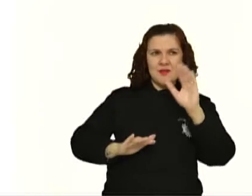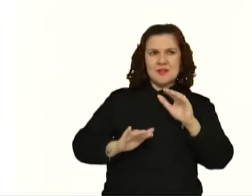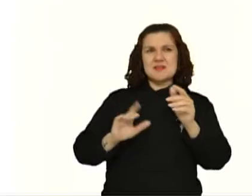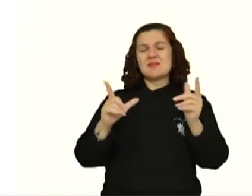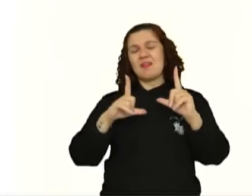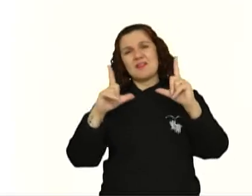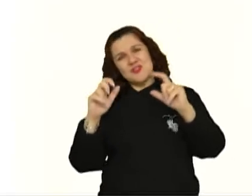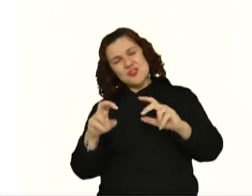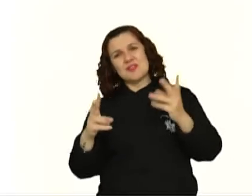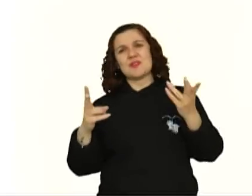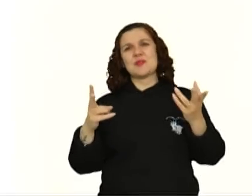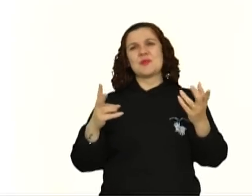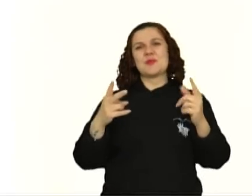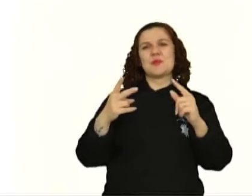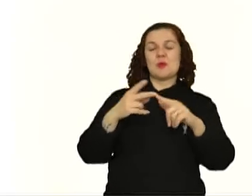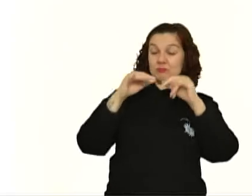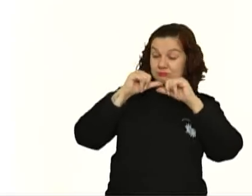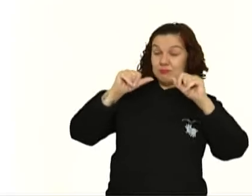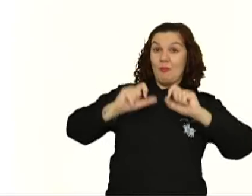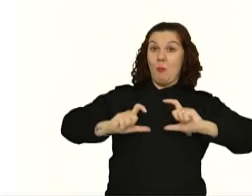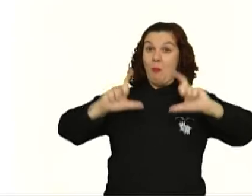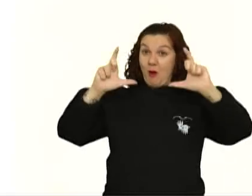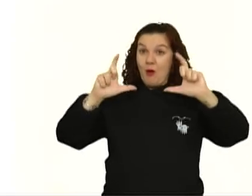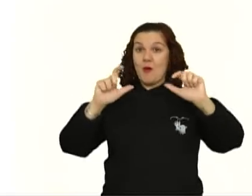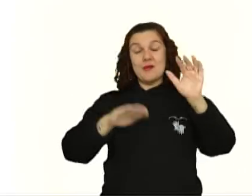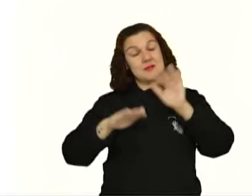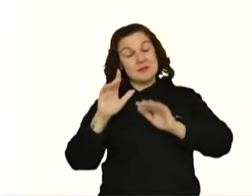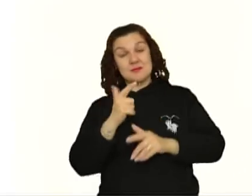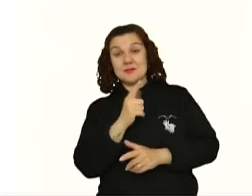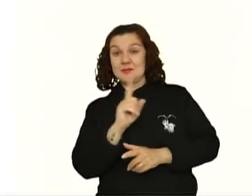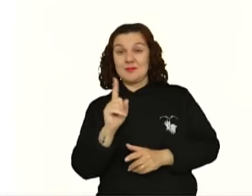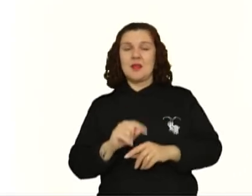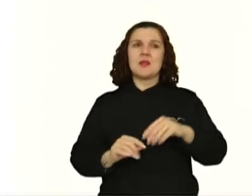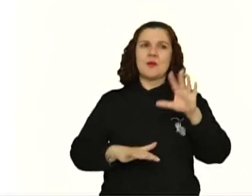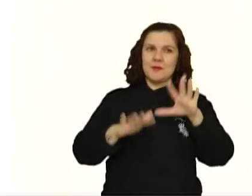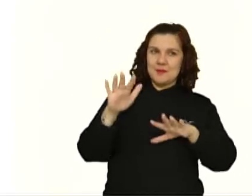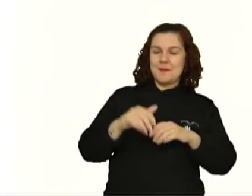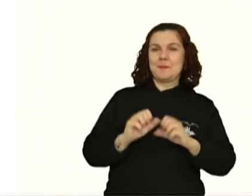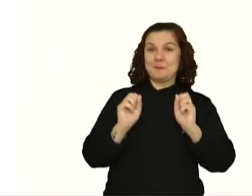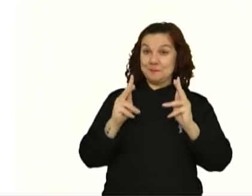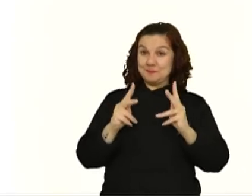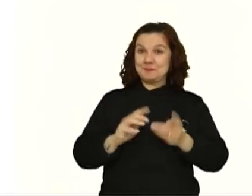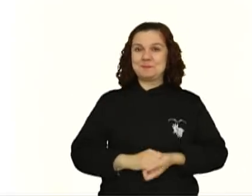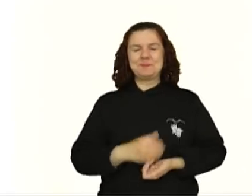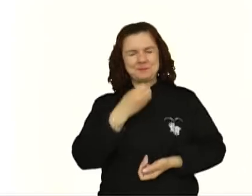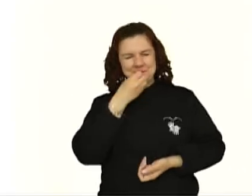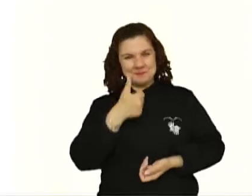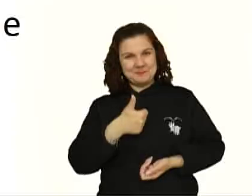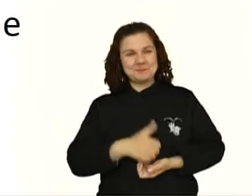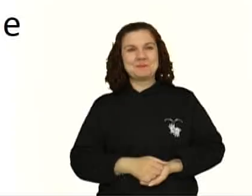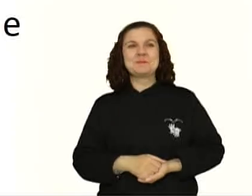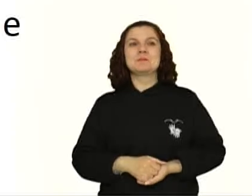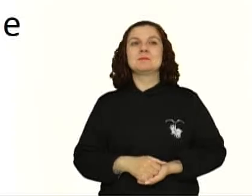vezes não, às vezes, né, aparece a manchete, às vezes não. Então, depende ali, ok? Muito bem.